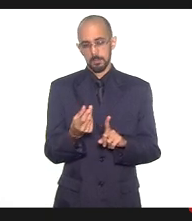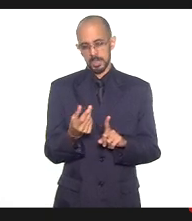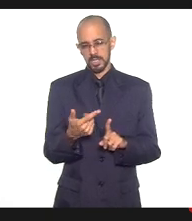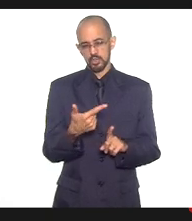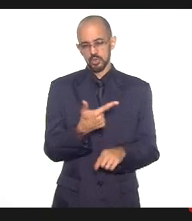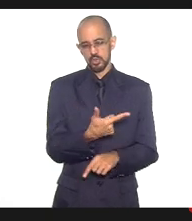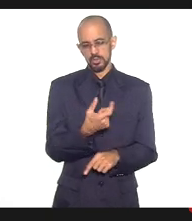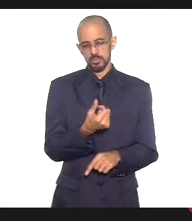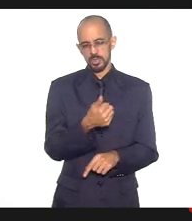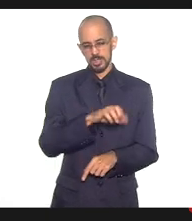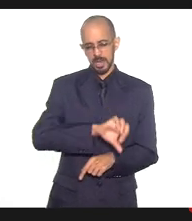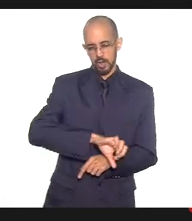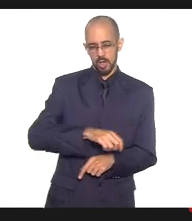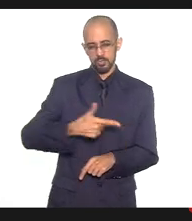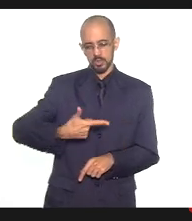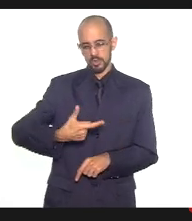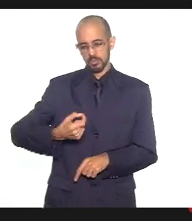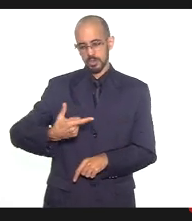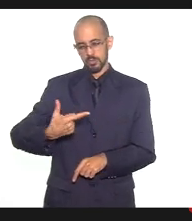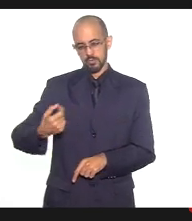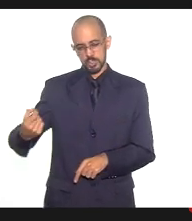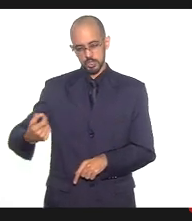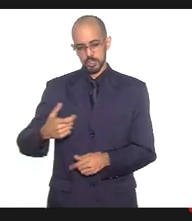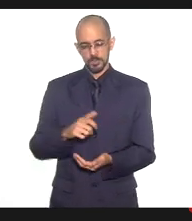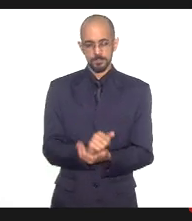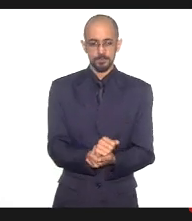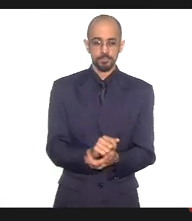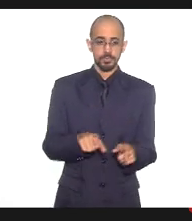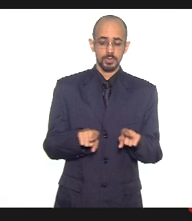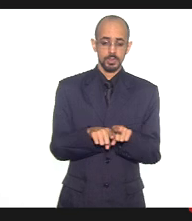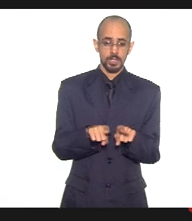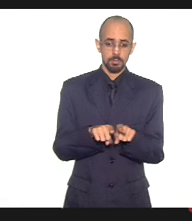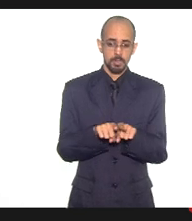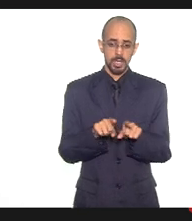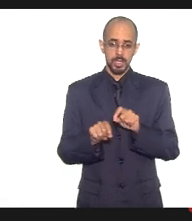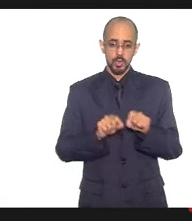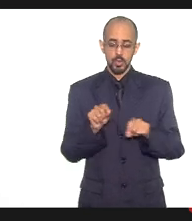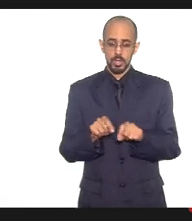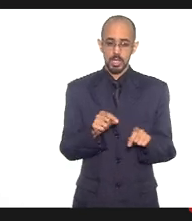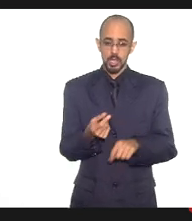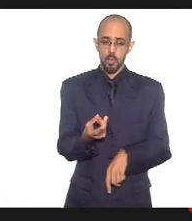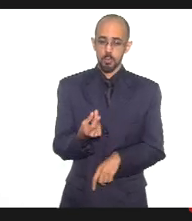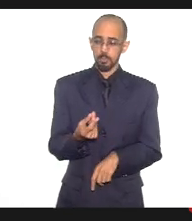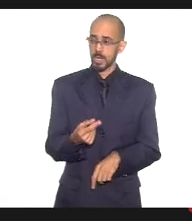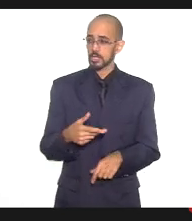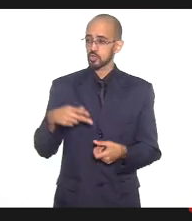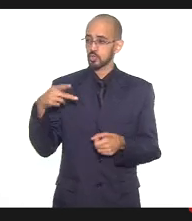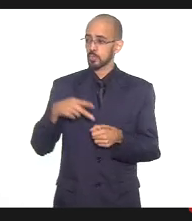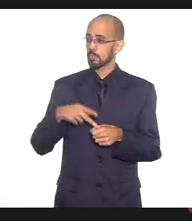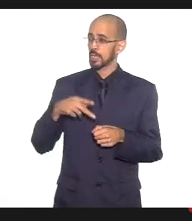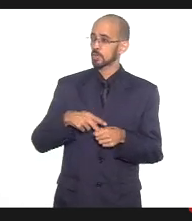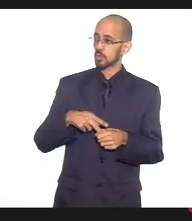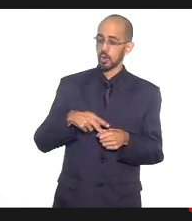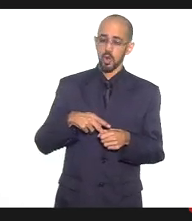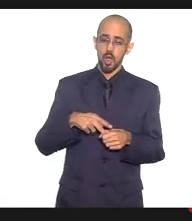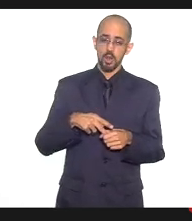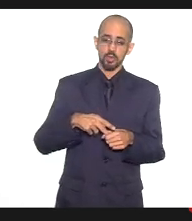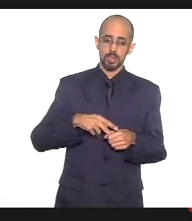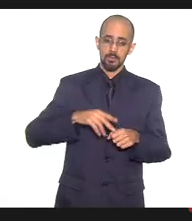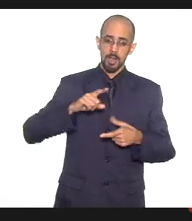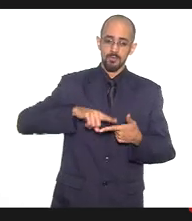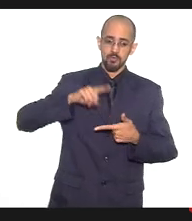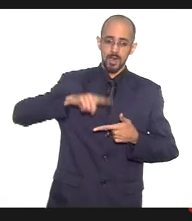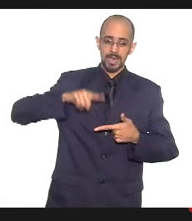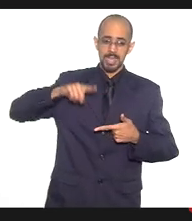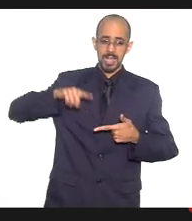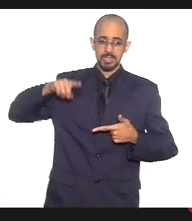20. Vale também mencionar que, em termos mensais, o preço do petróleo teve uma variação entre o mês mais baixo em